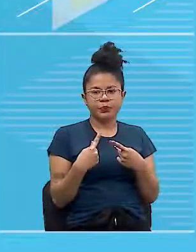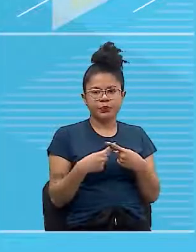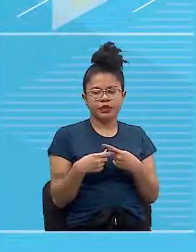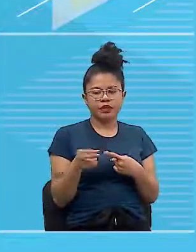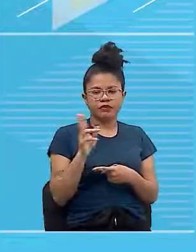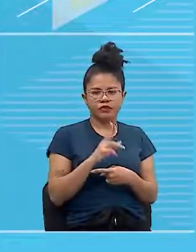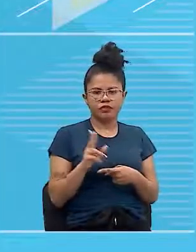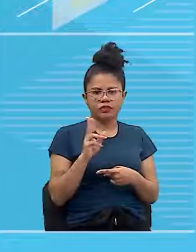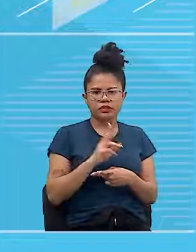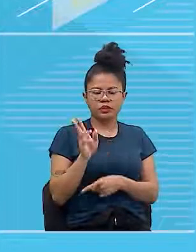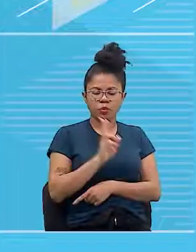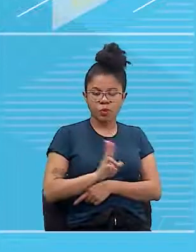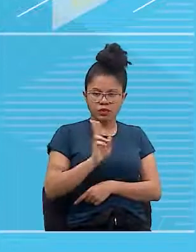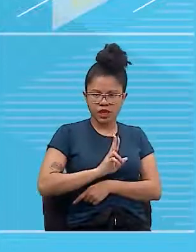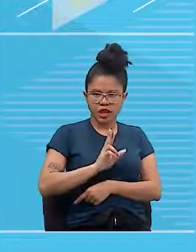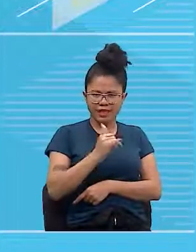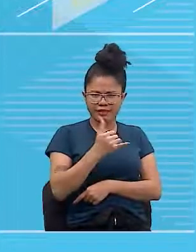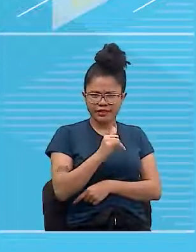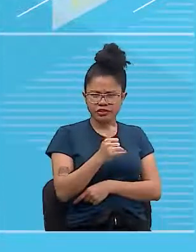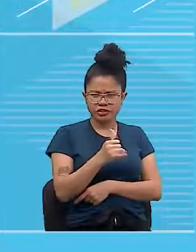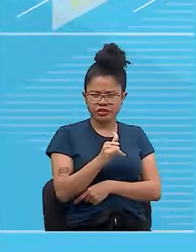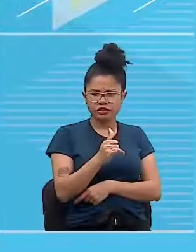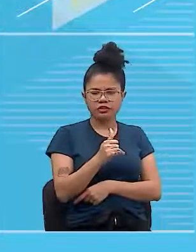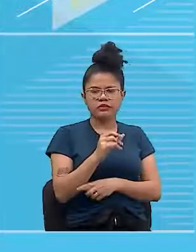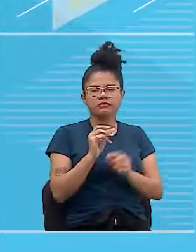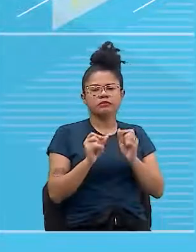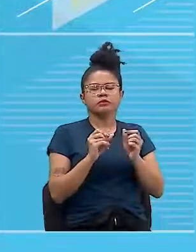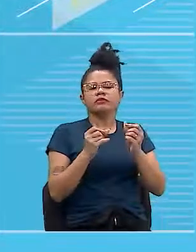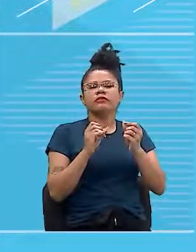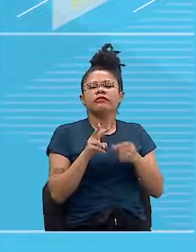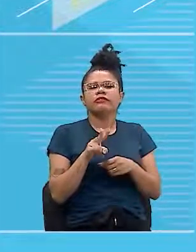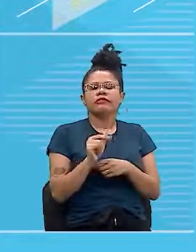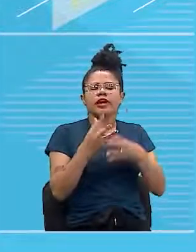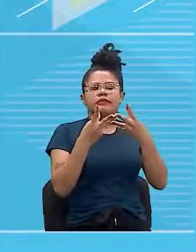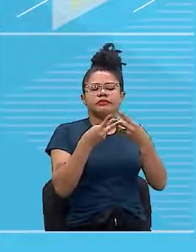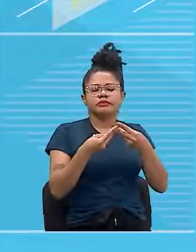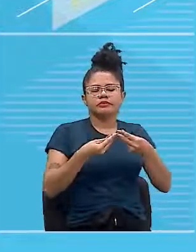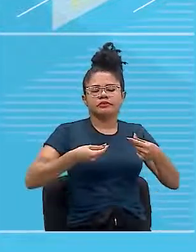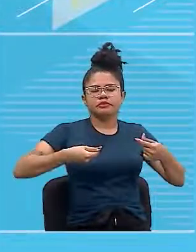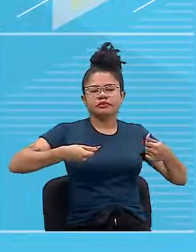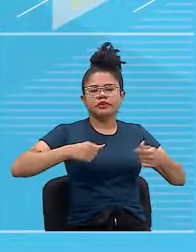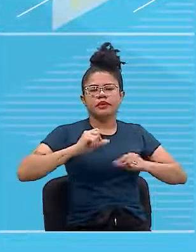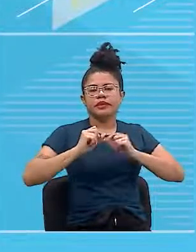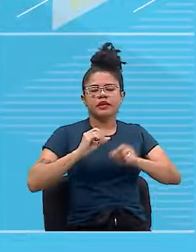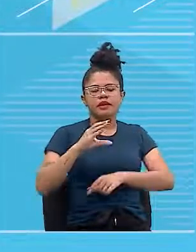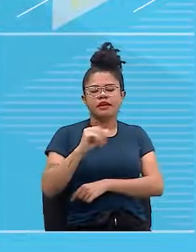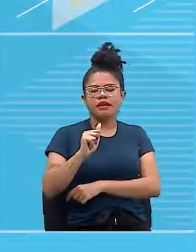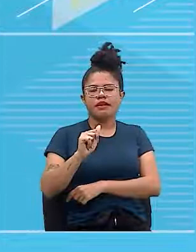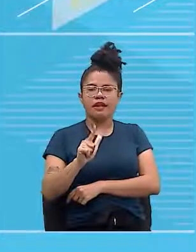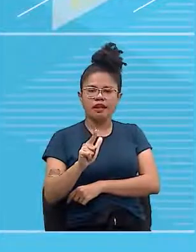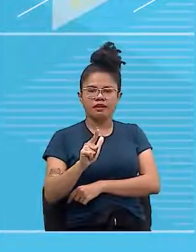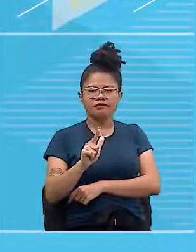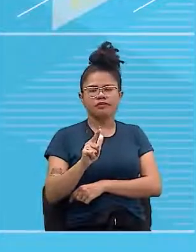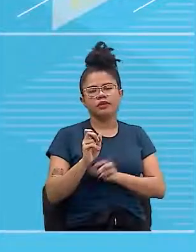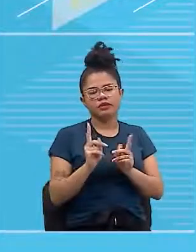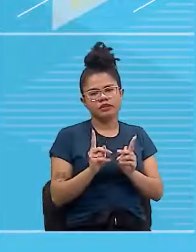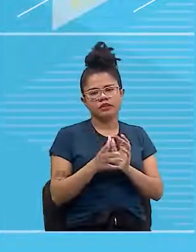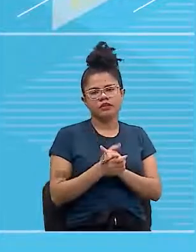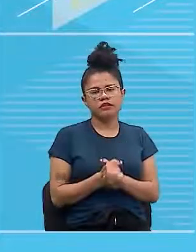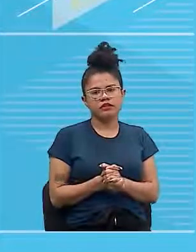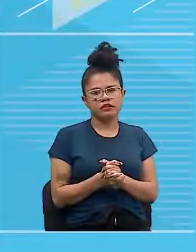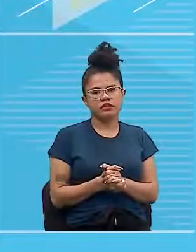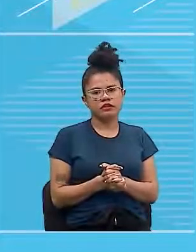certo Por isso que no primeiro objetivo dessas aulas a gente colocou é determinar a energia envolvida